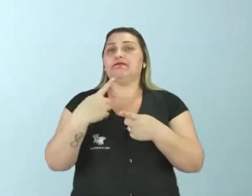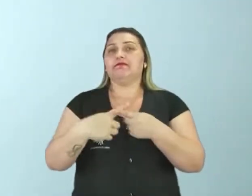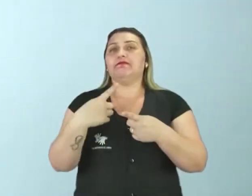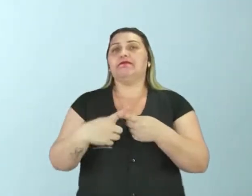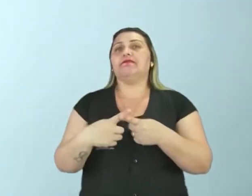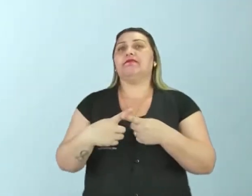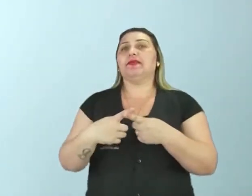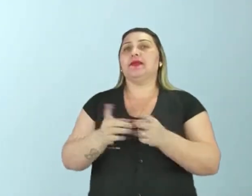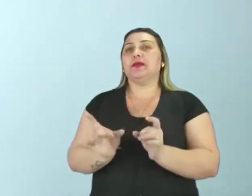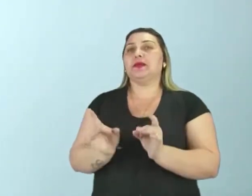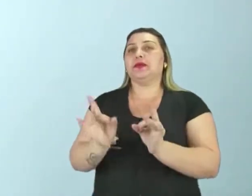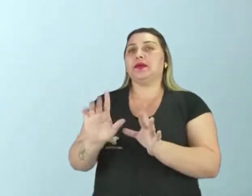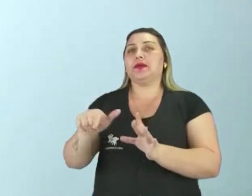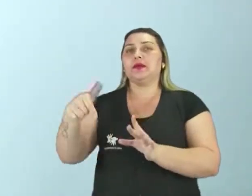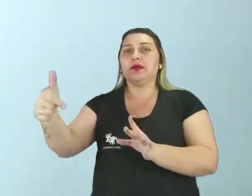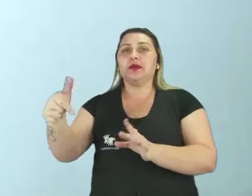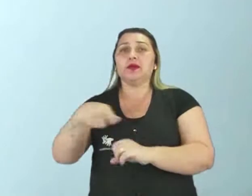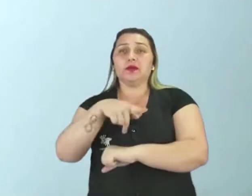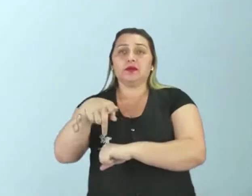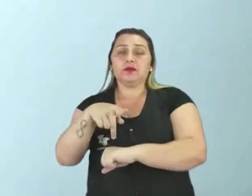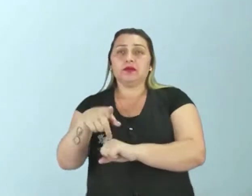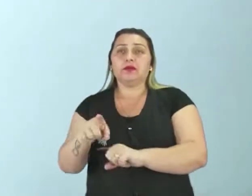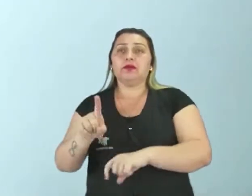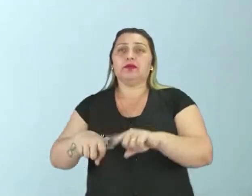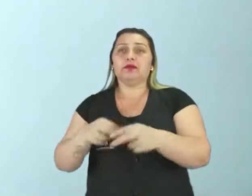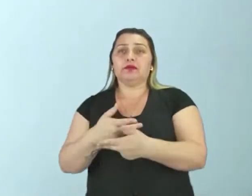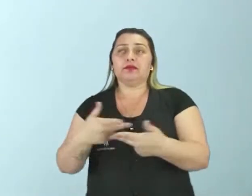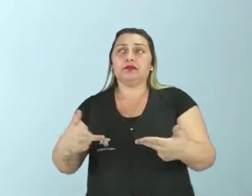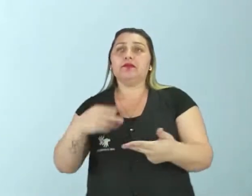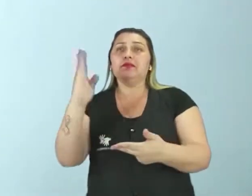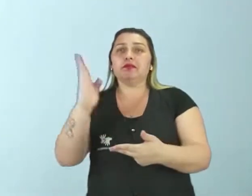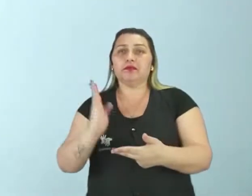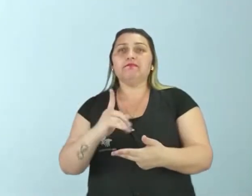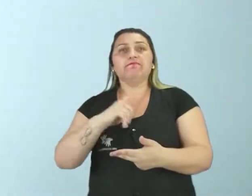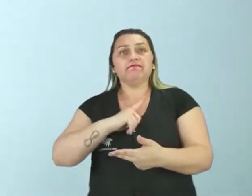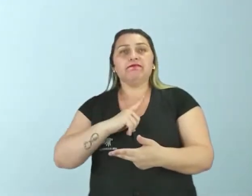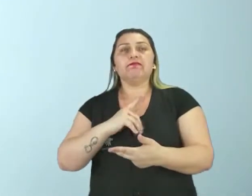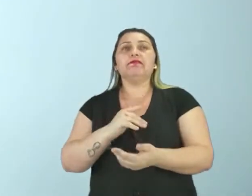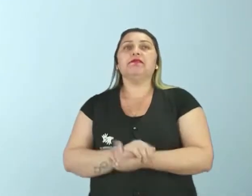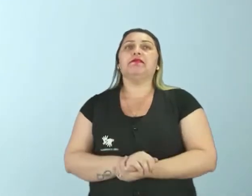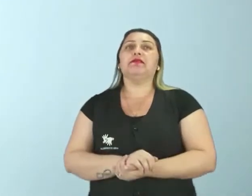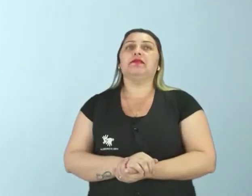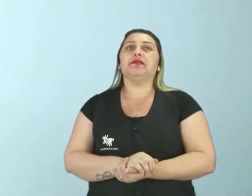grande exportação de produtos primários que o Brasil possui.